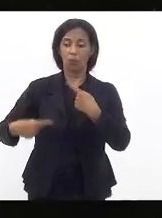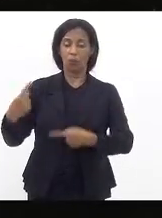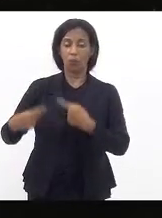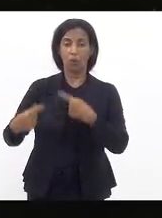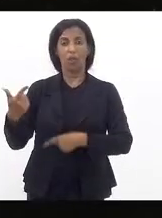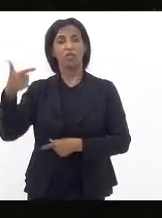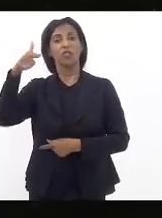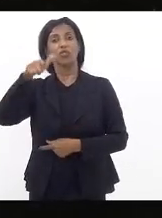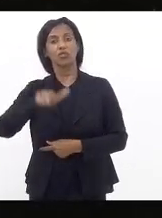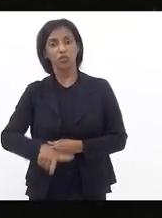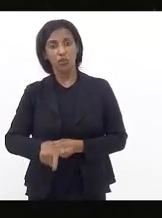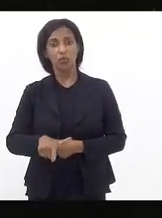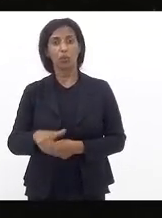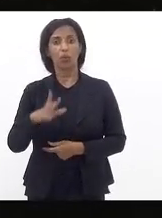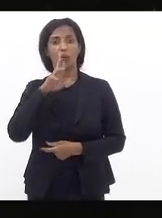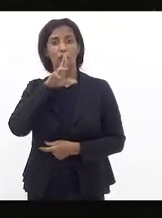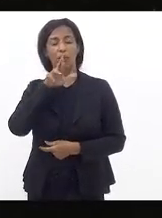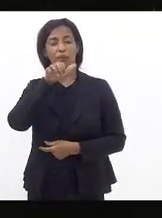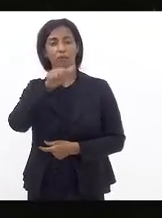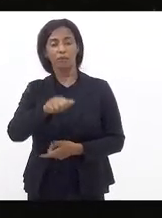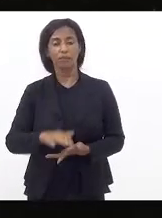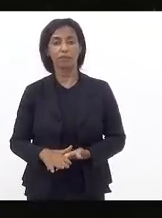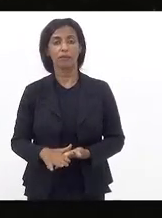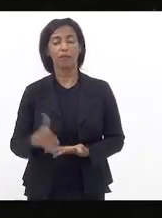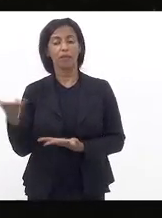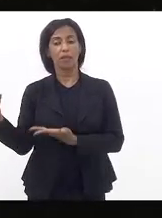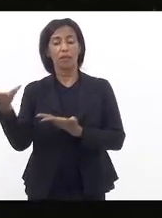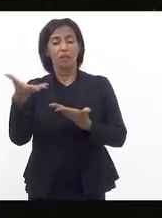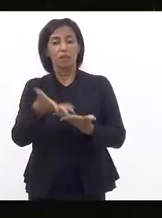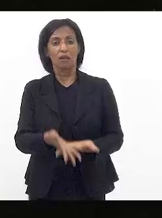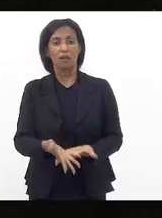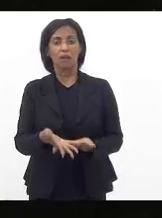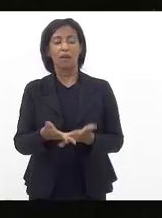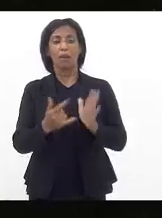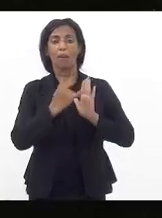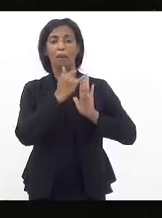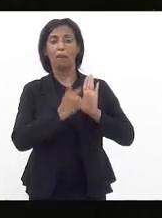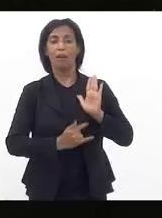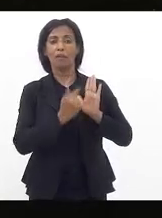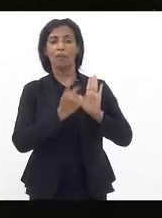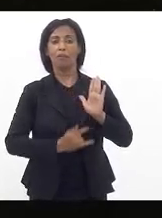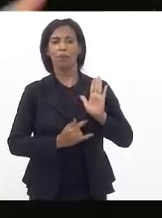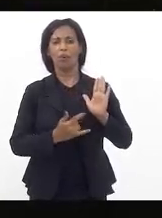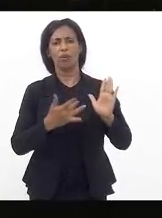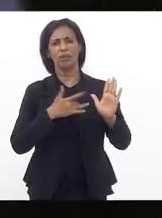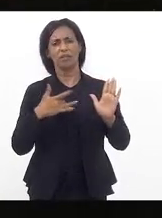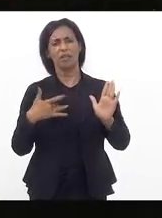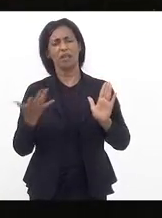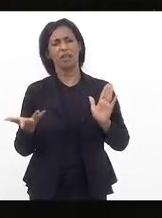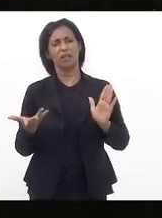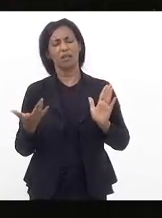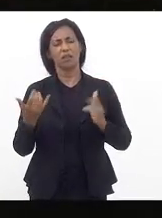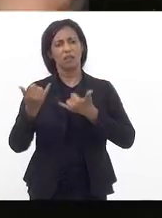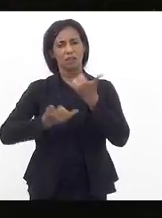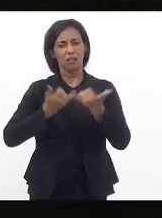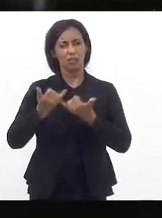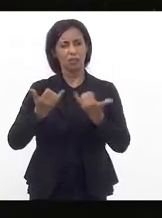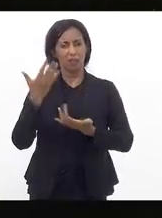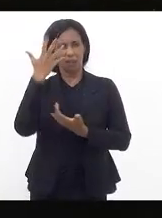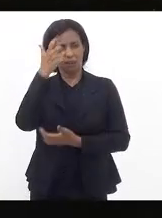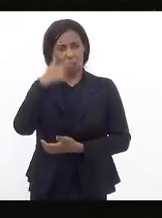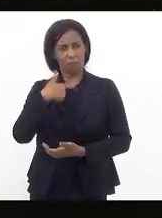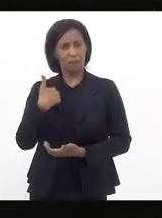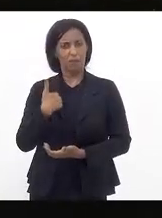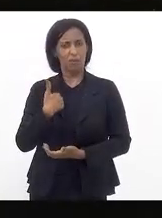de políticas mais uma vez Deputado Rodrigo Amorim ele me vem com tal de passaporte sanitário tá de brincadeira com a minha cara que